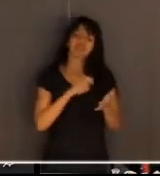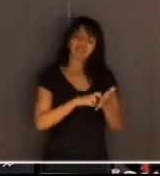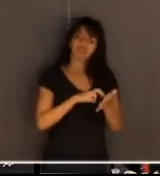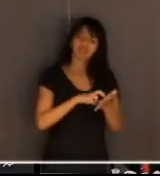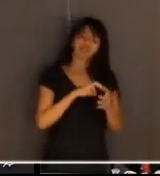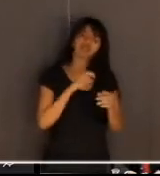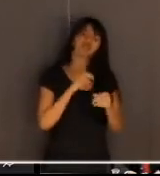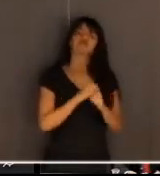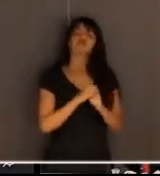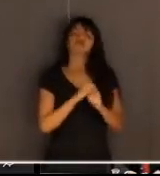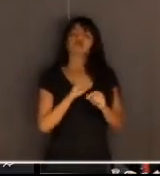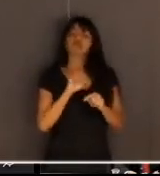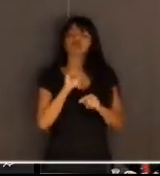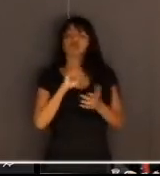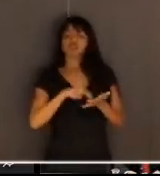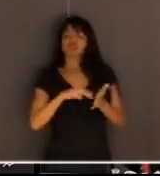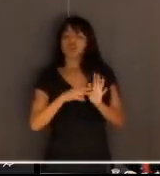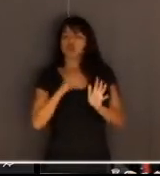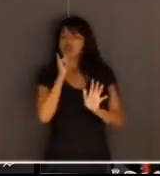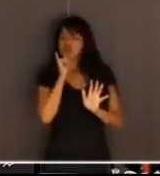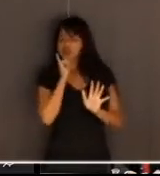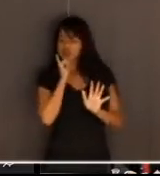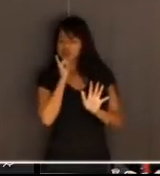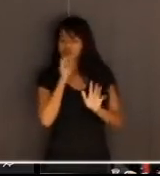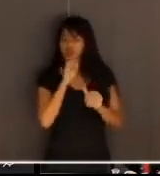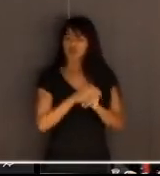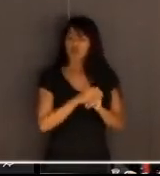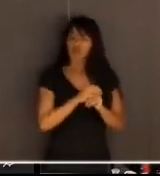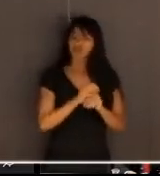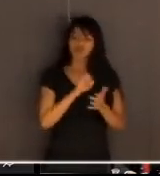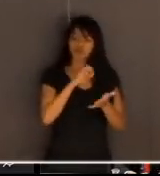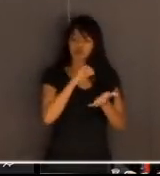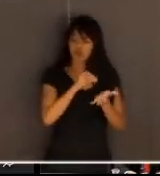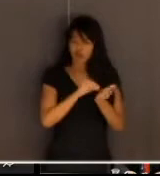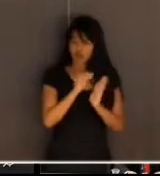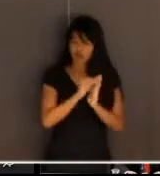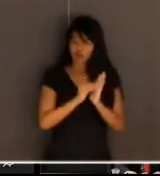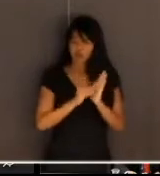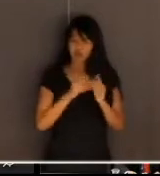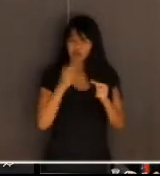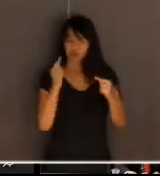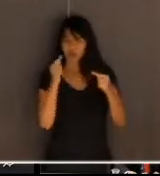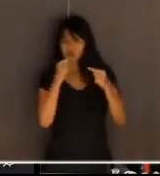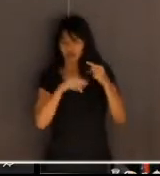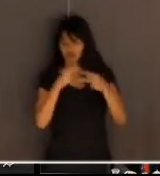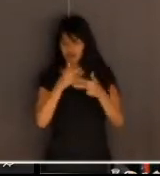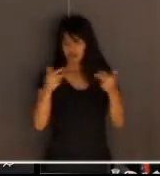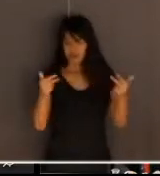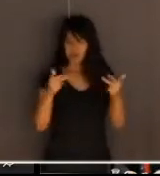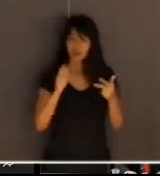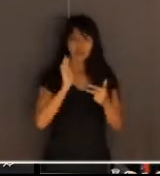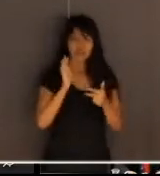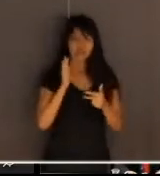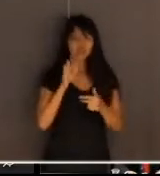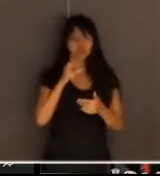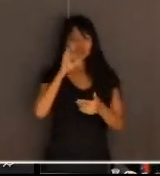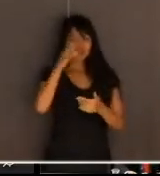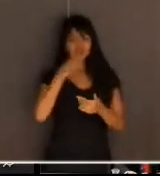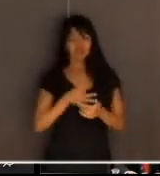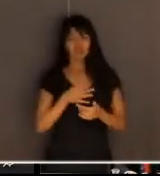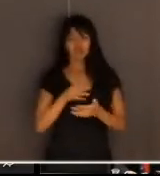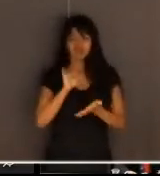seja, postulamos a apresentação de dos objetos e já nos certificamos que